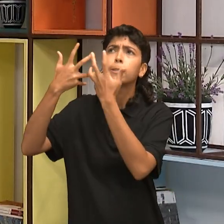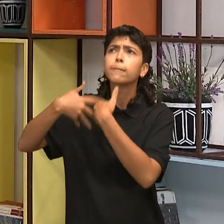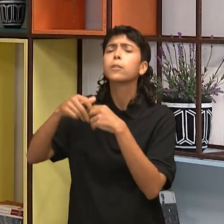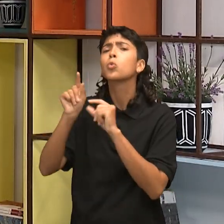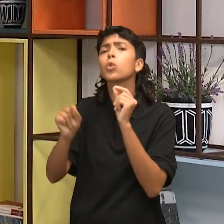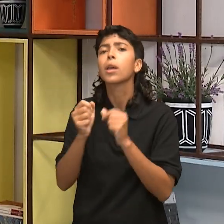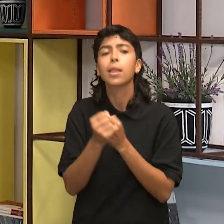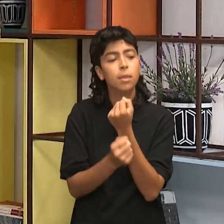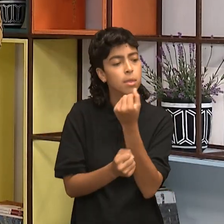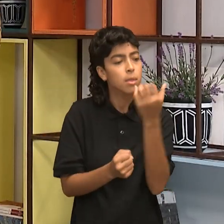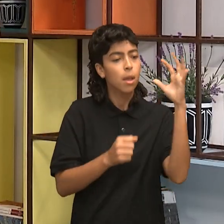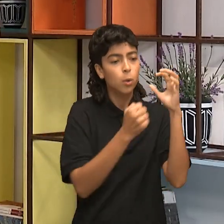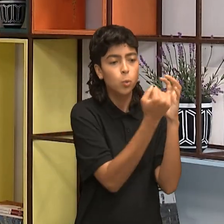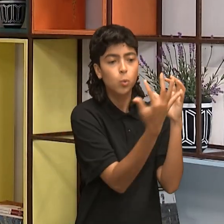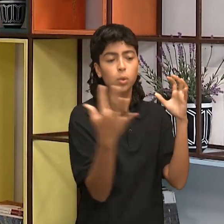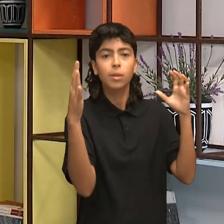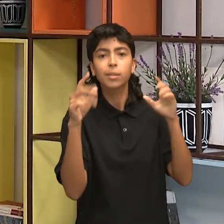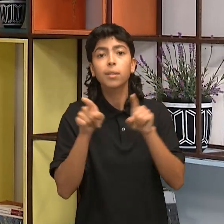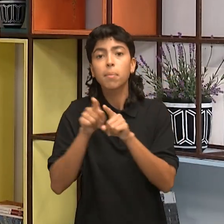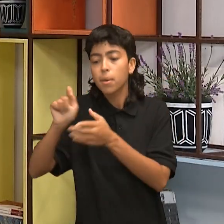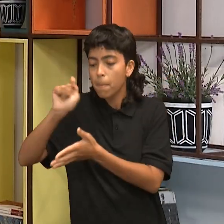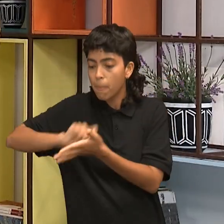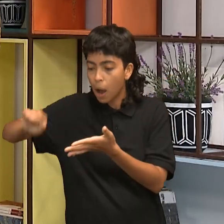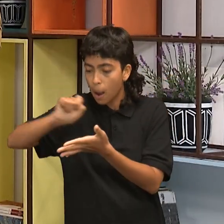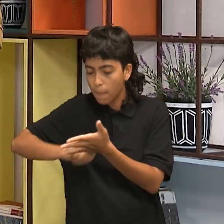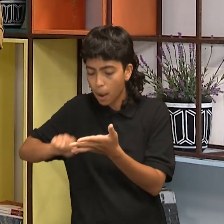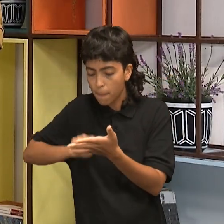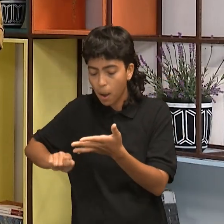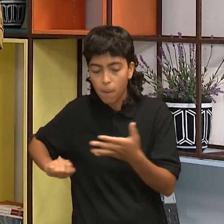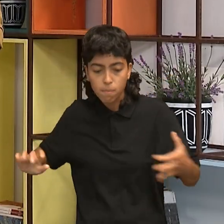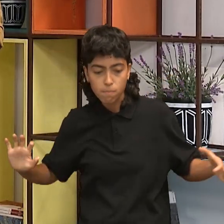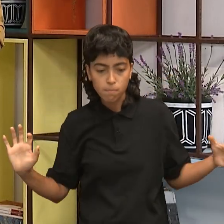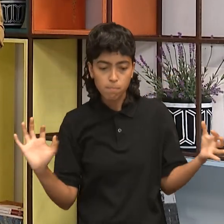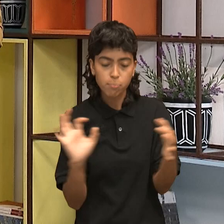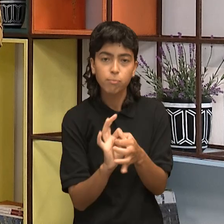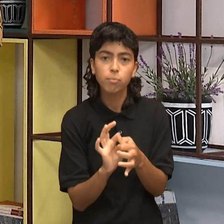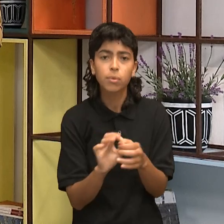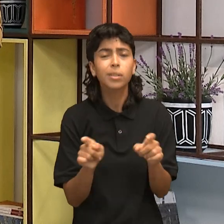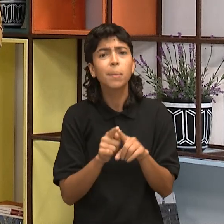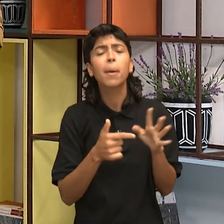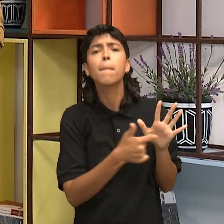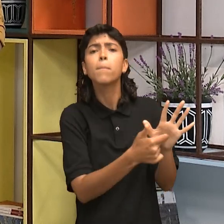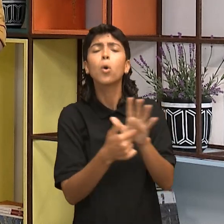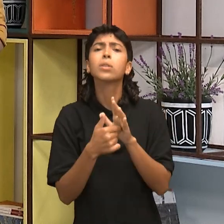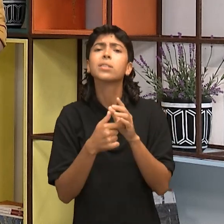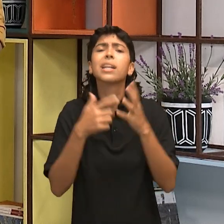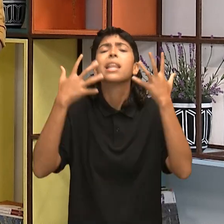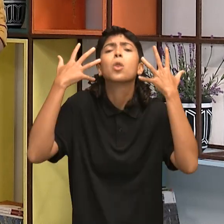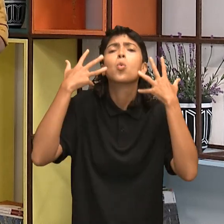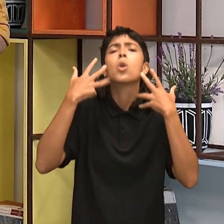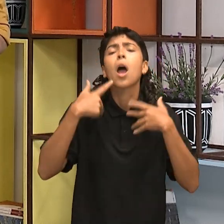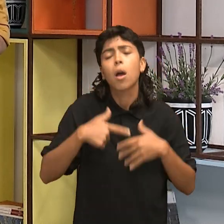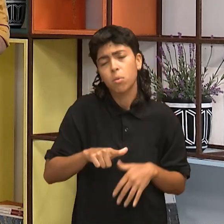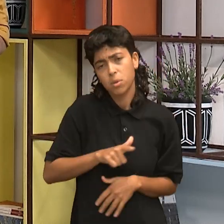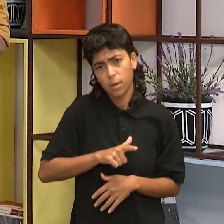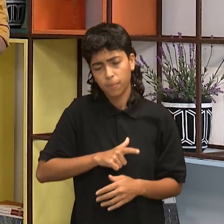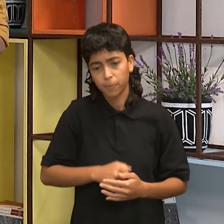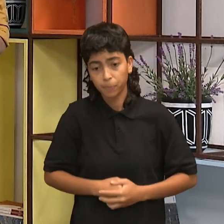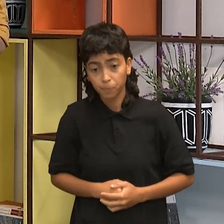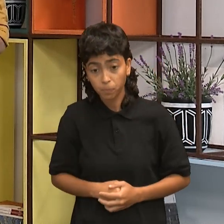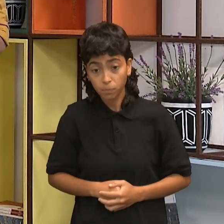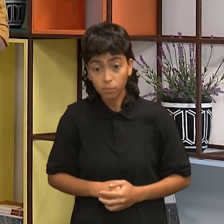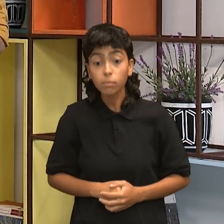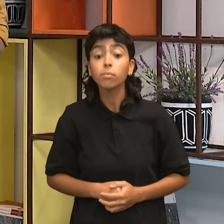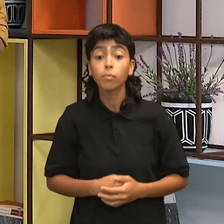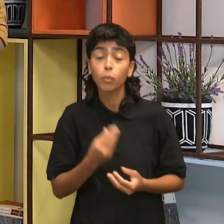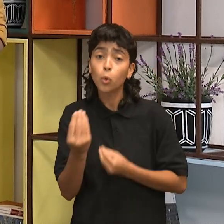a natureza e a escrita e explora o uso de elementos naturais como ferramentas de registro. Os trabalhos são inspirados